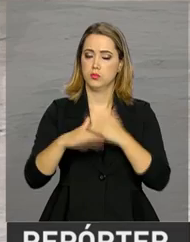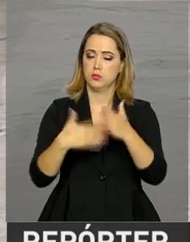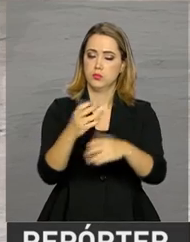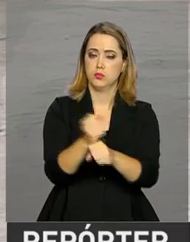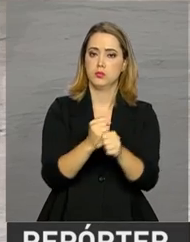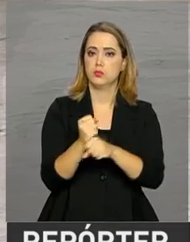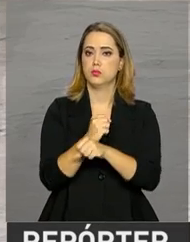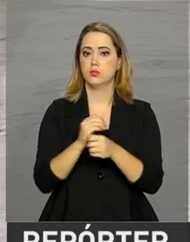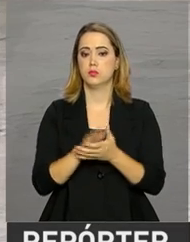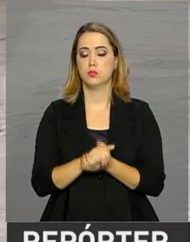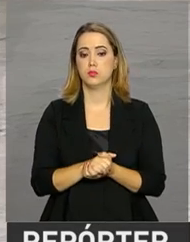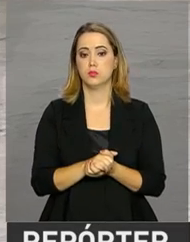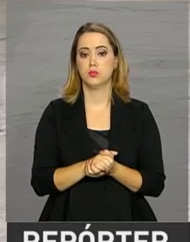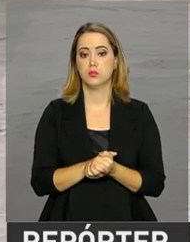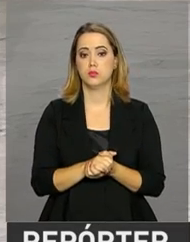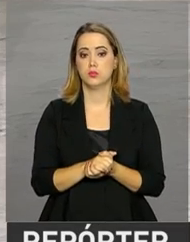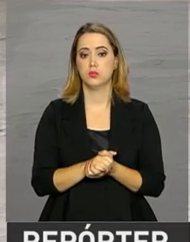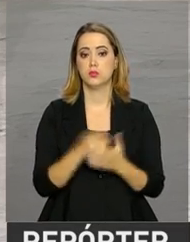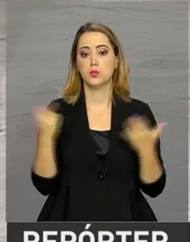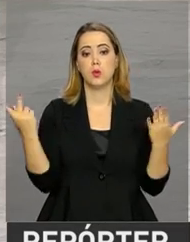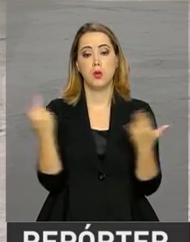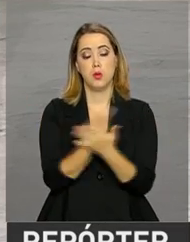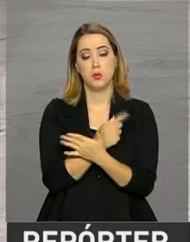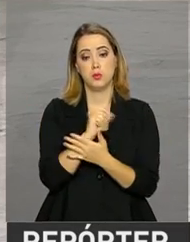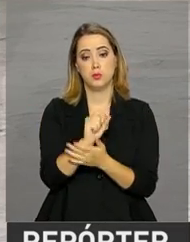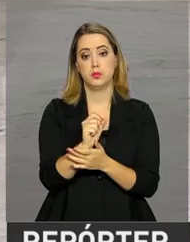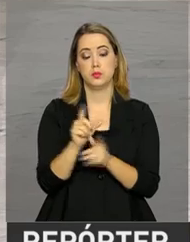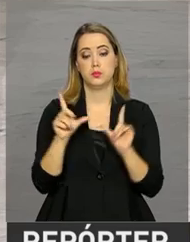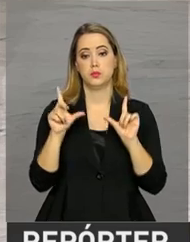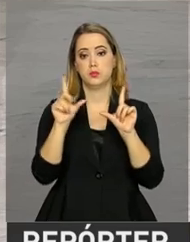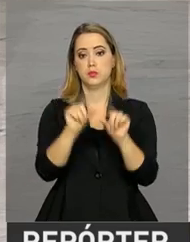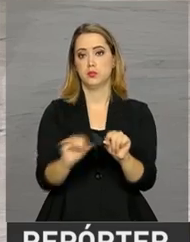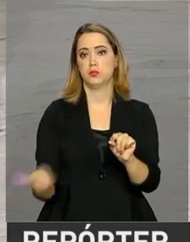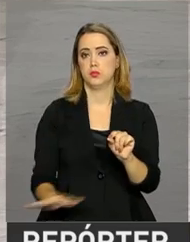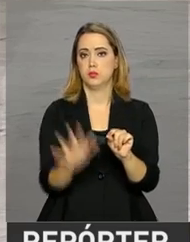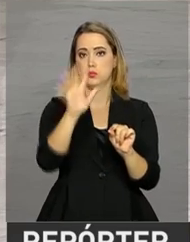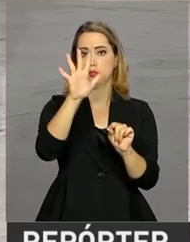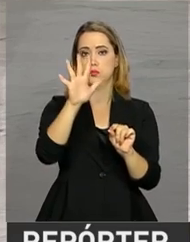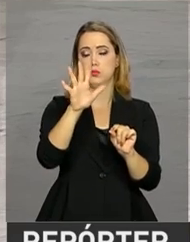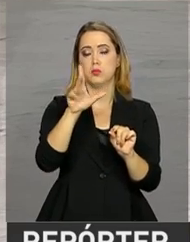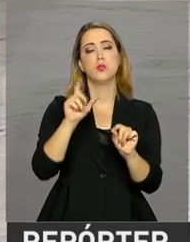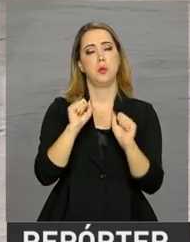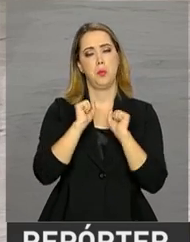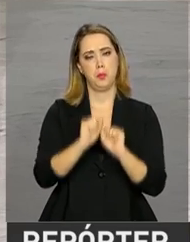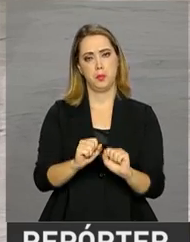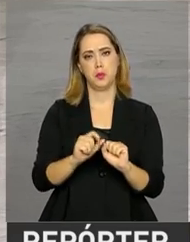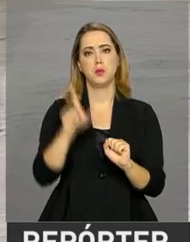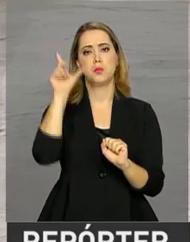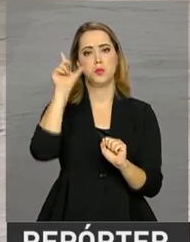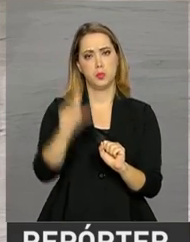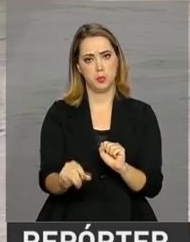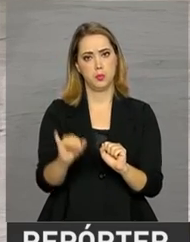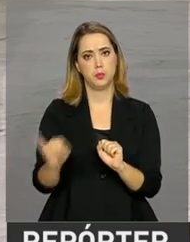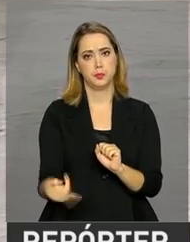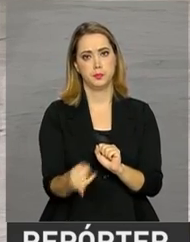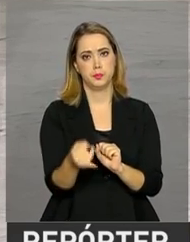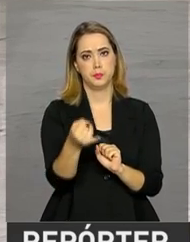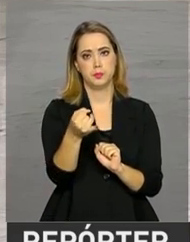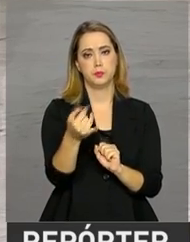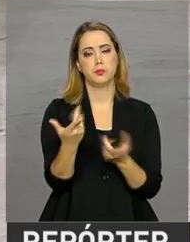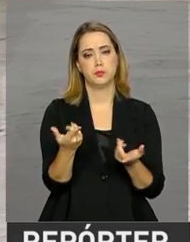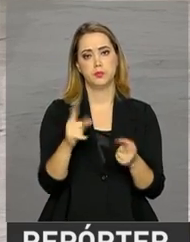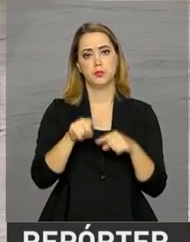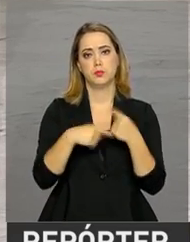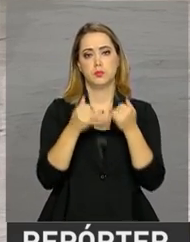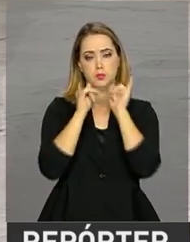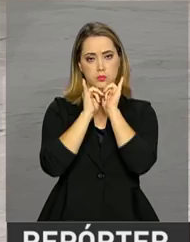ano e foi a trégua na inflação que permitiu essa redução dos juros segundo o comunicado divulgado após a reunião do comitê